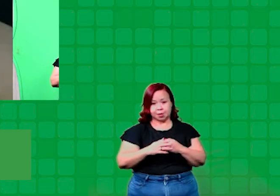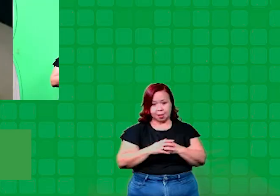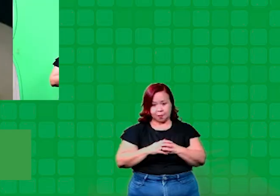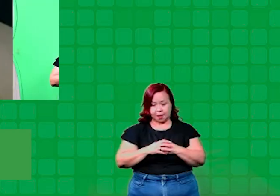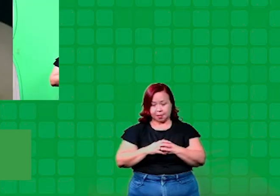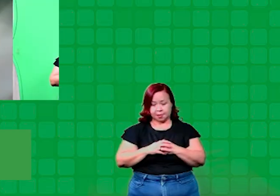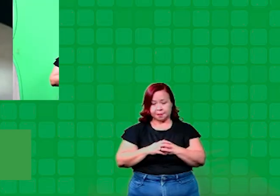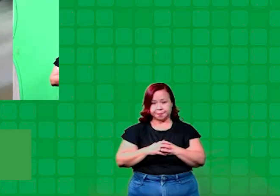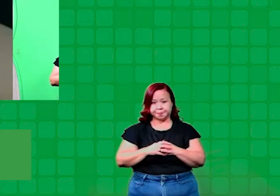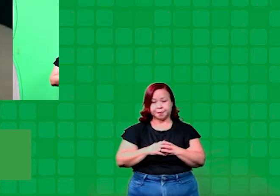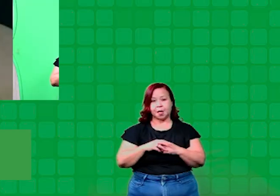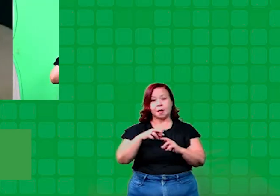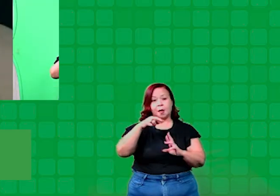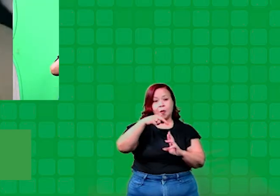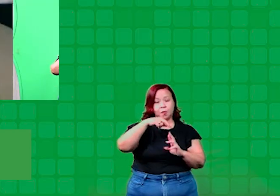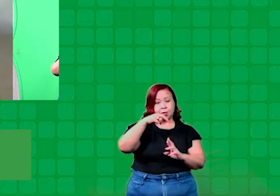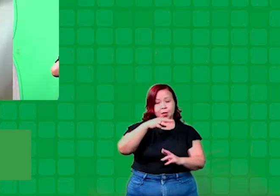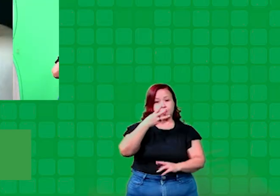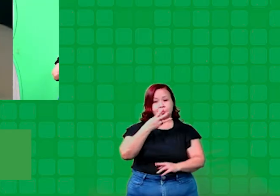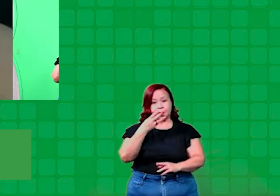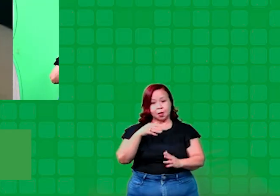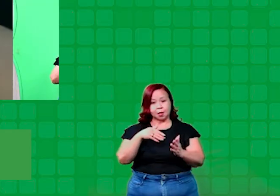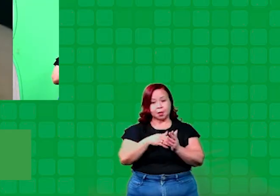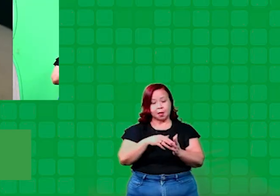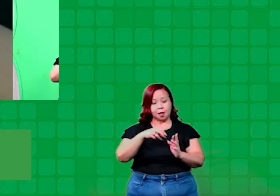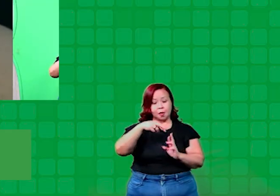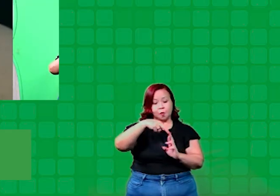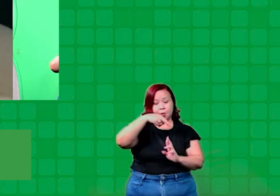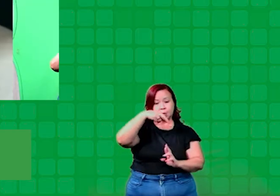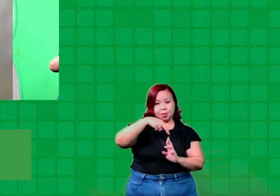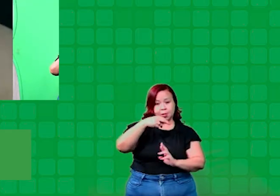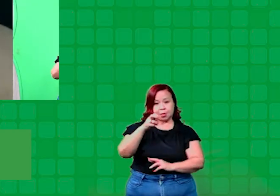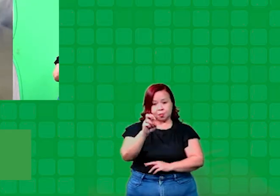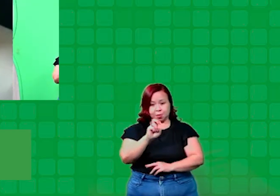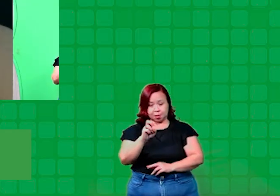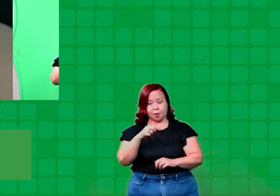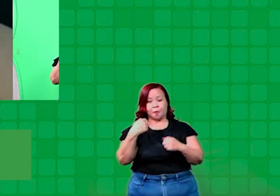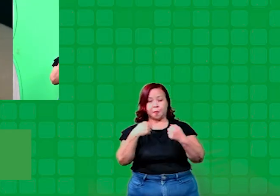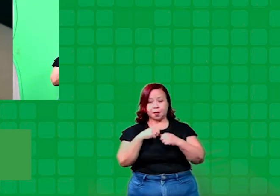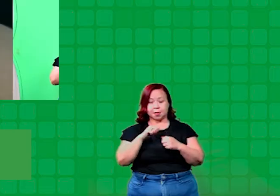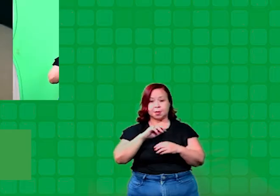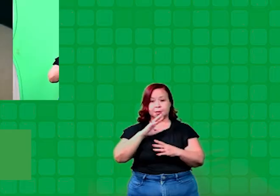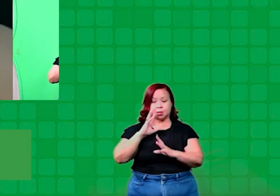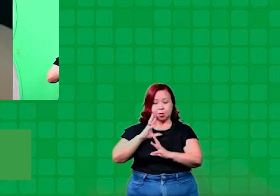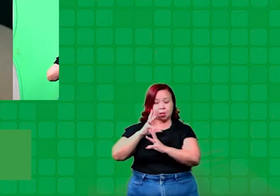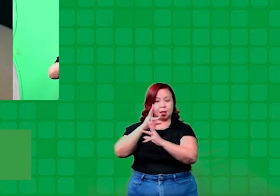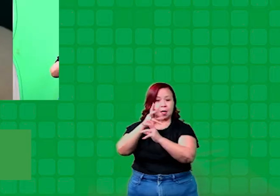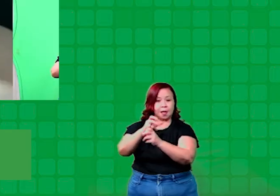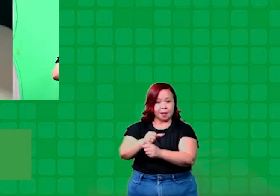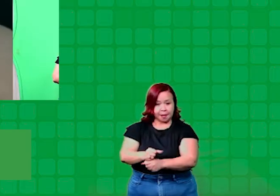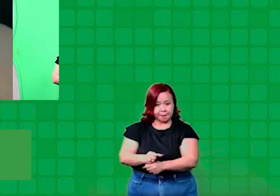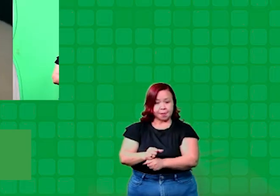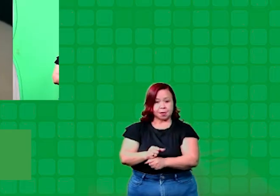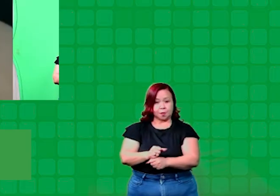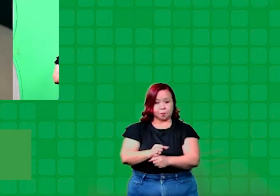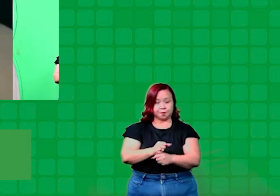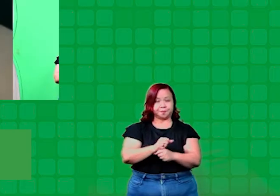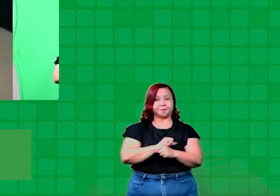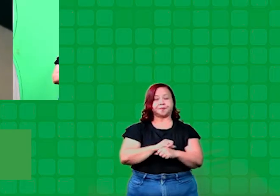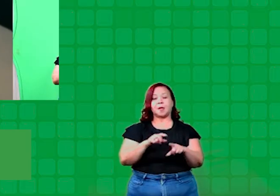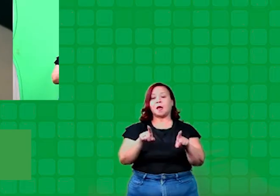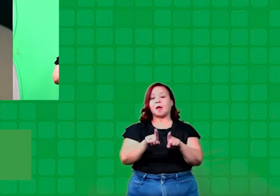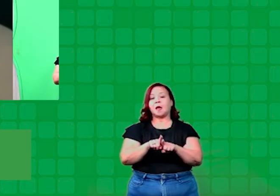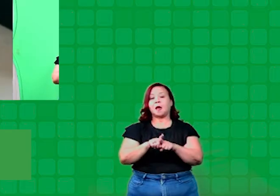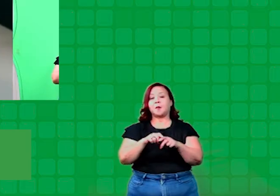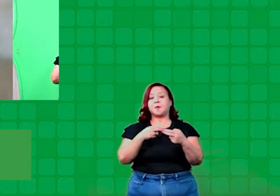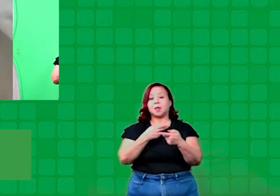para o inciso 6, sem ter o inciso 5. Então, precisa ter uma pequena revisão em relação à numeração desses incisos. A mesma coisa